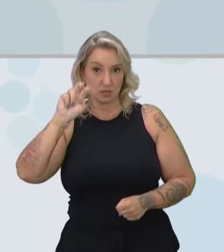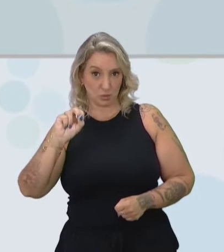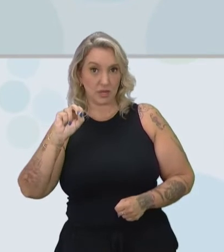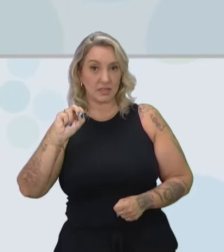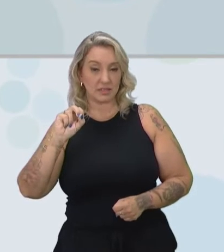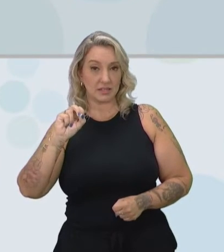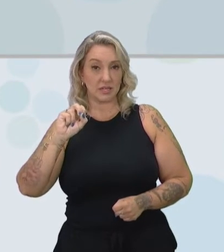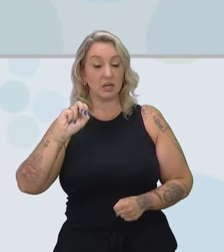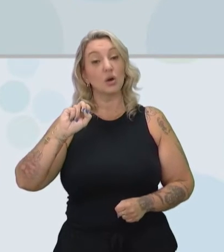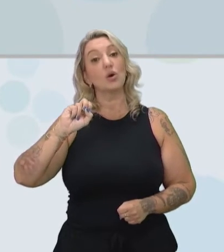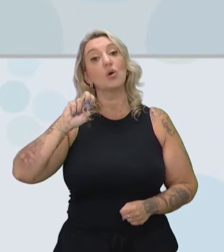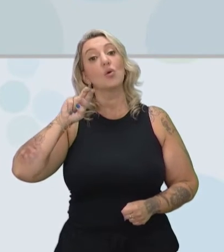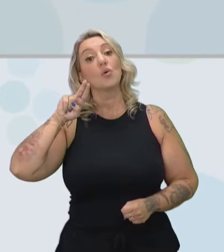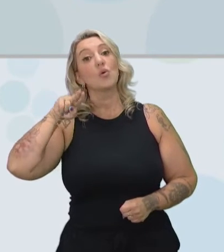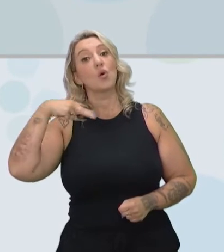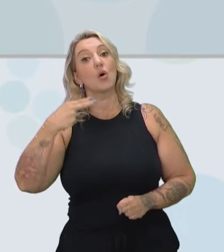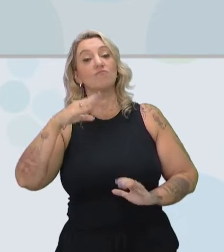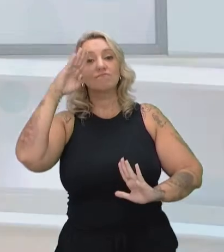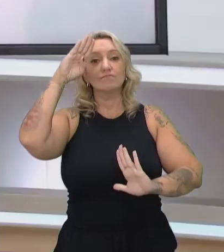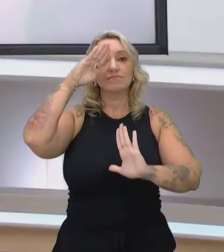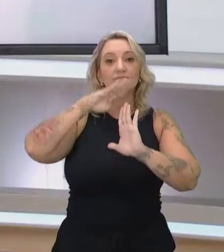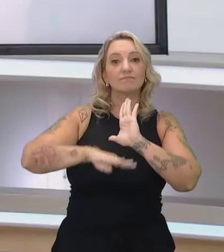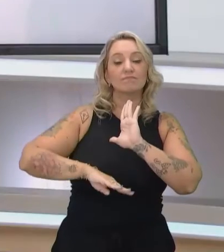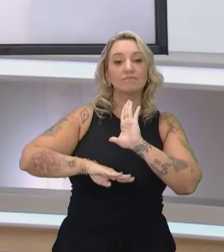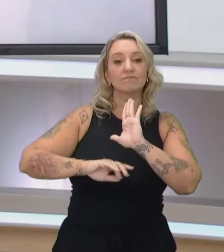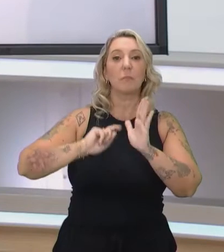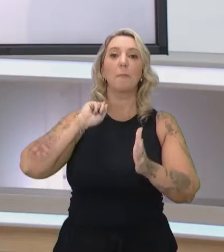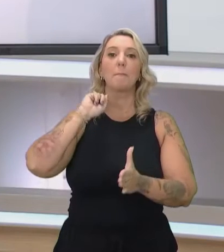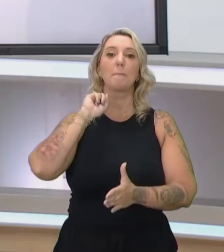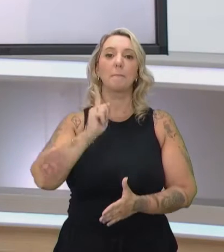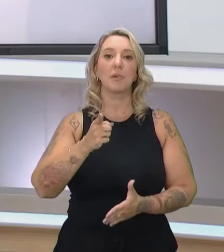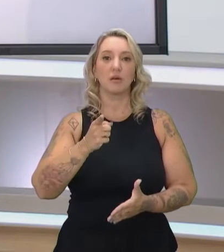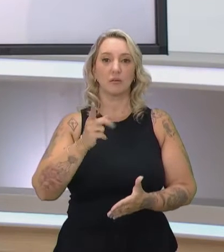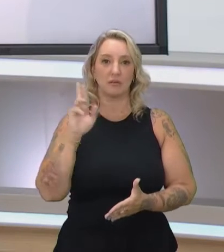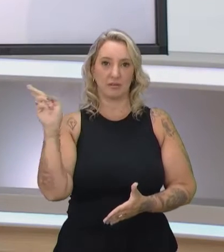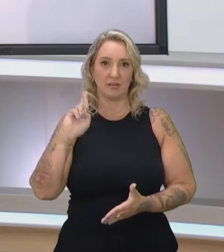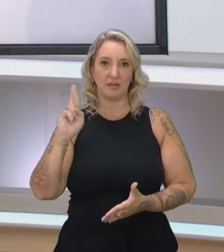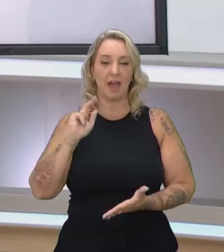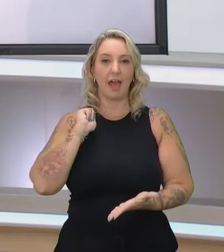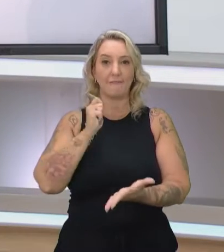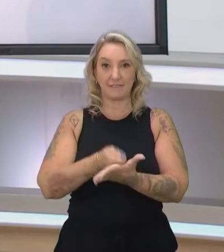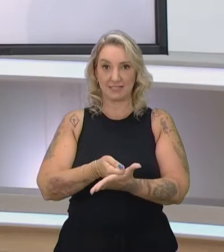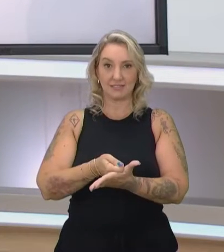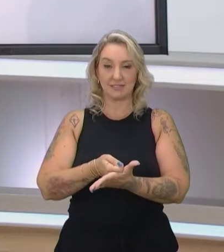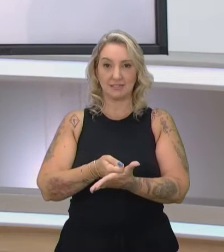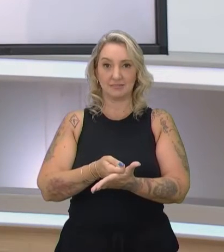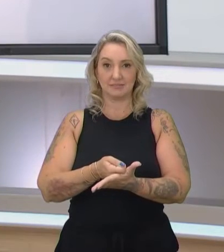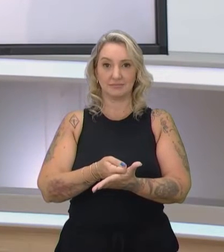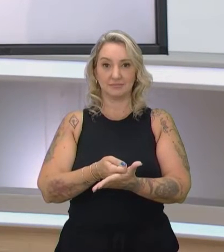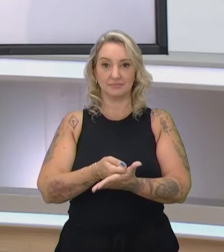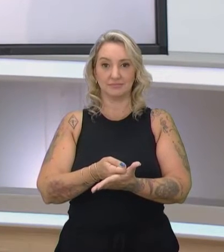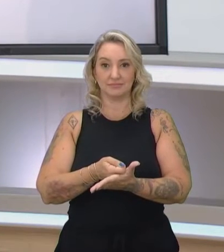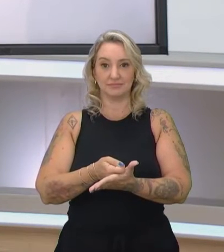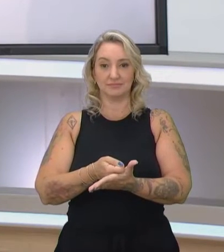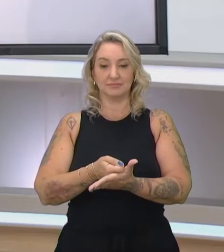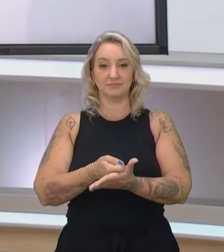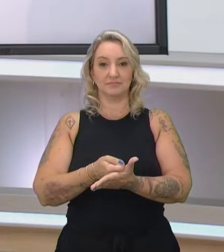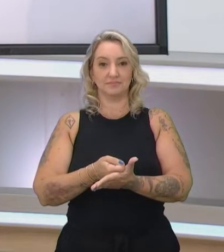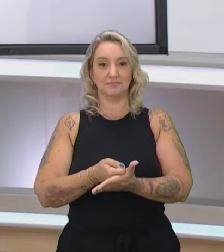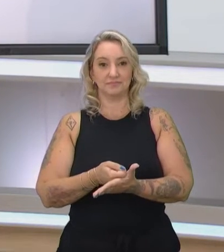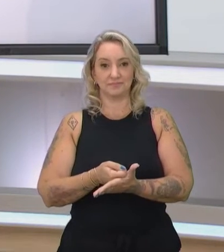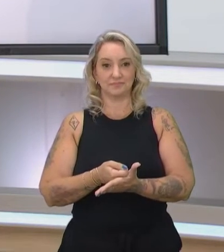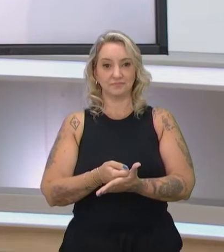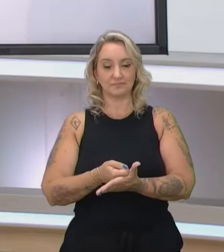110,50 ou eu ter um desconto e pagar os R$ 1.000 à vista, né? Mil não, com um descontinho aí